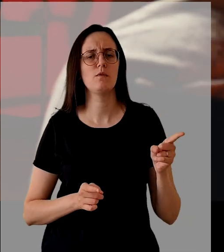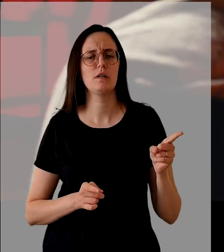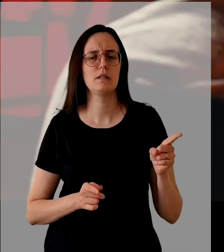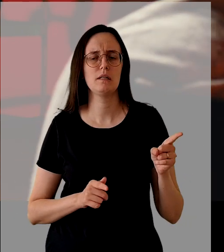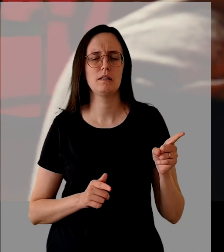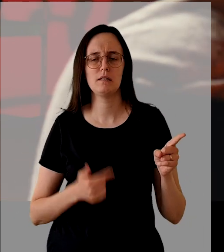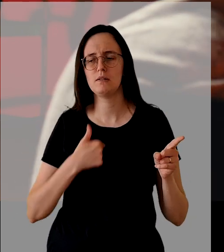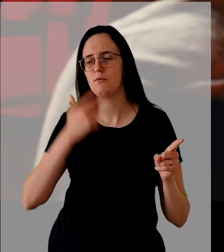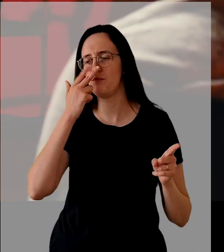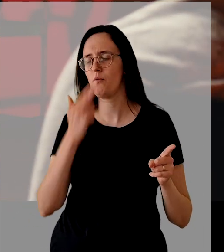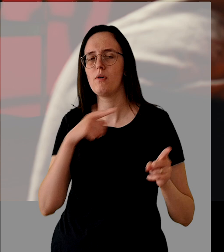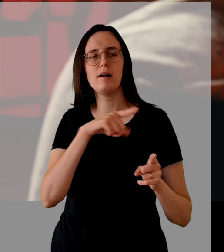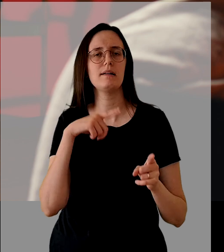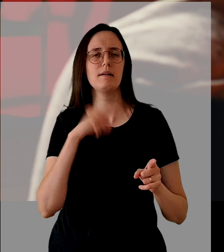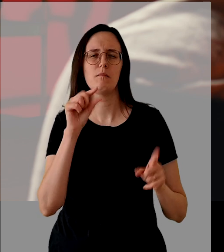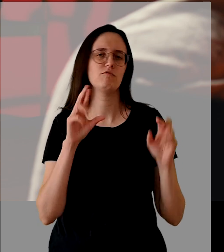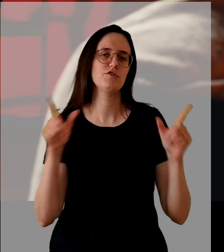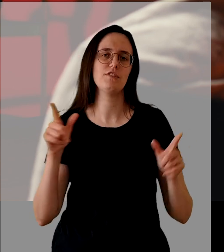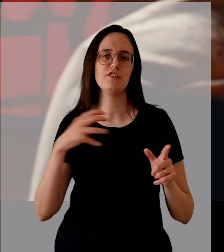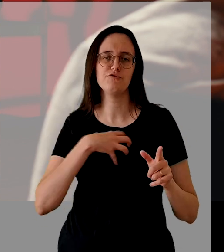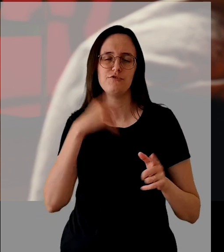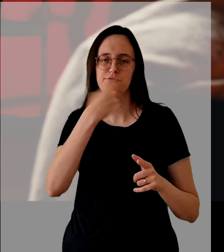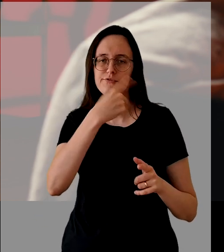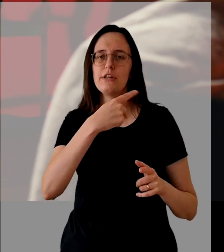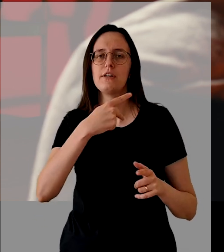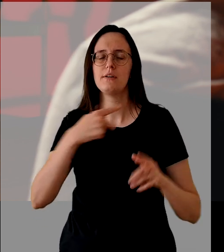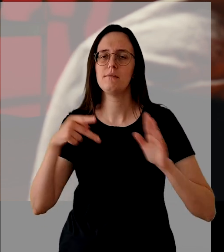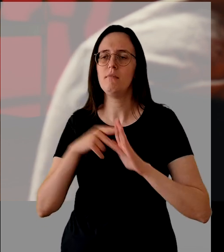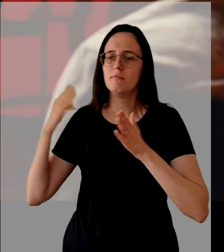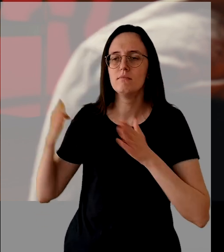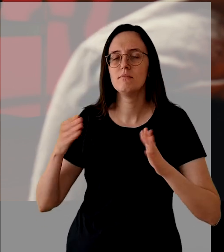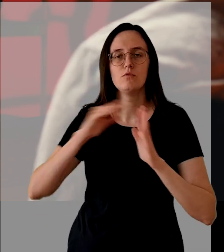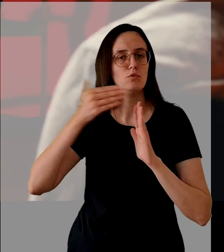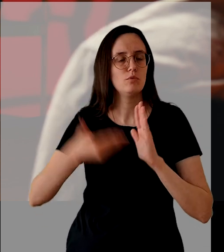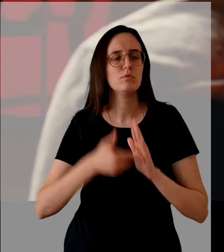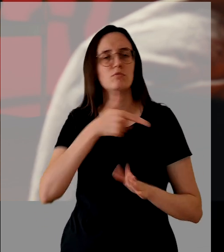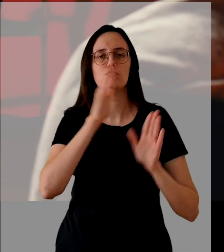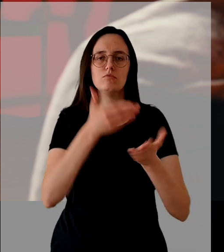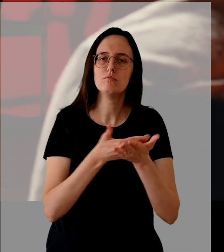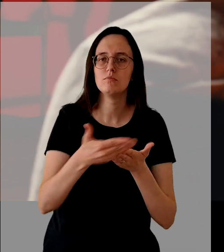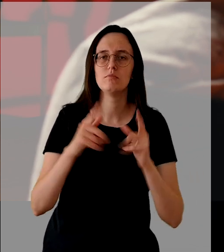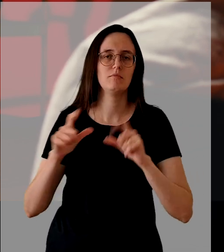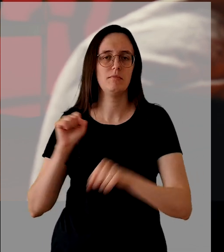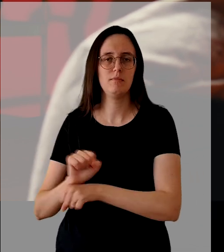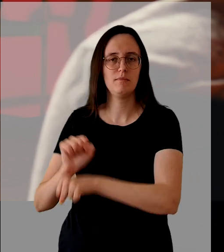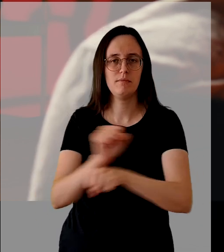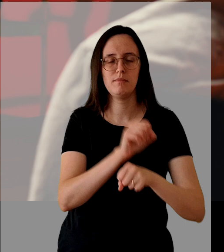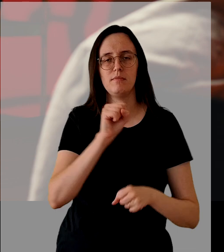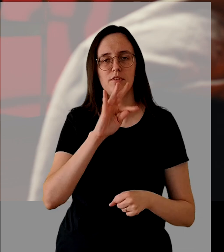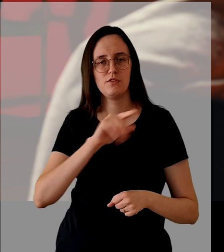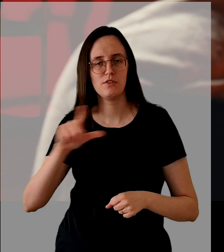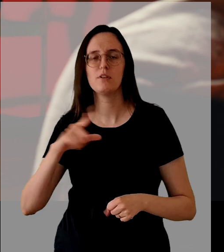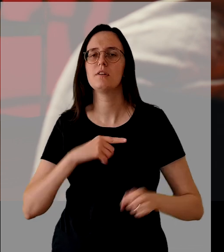tem eu acho que um pouco diferente essa formação, né, de toda a carreira que você formou, que você começou no estilo e tal.